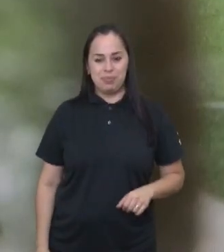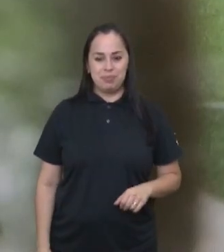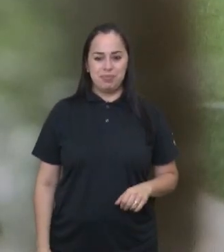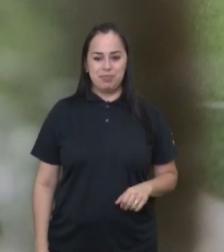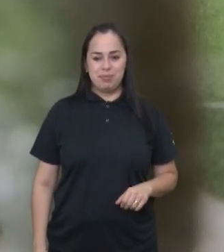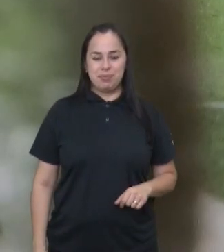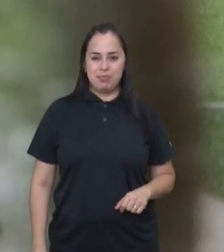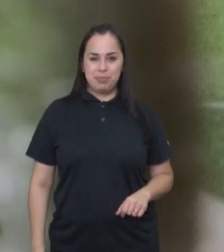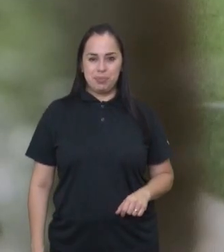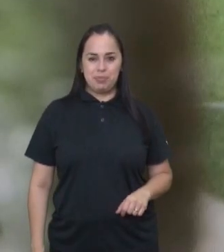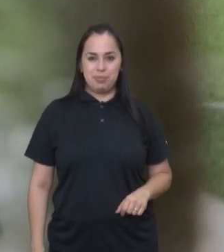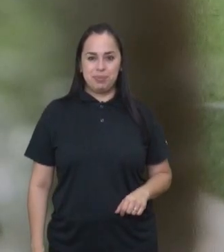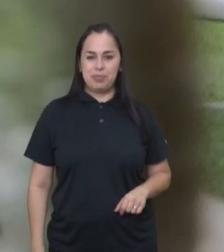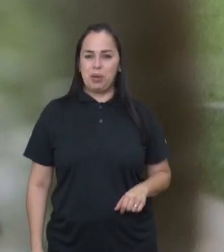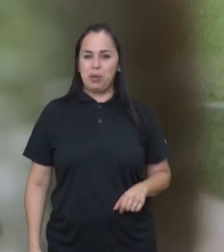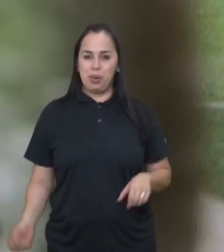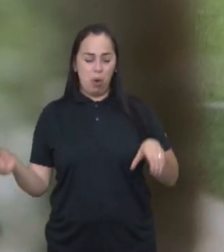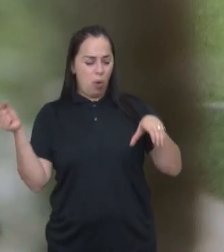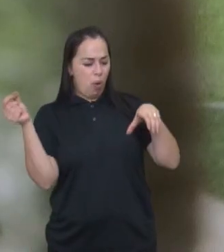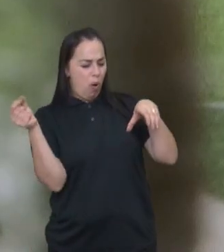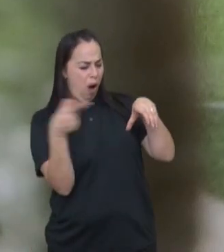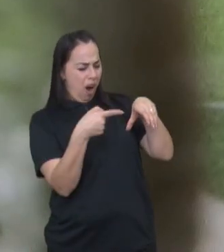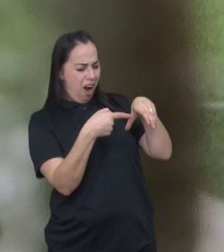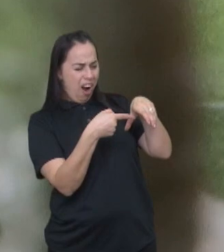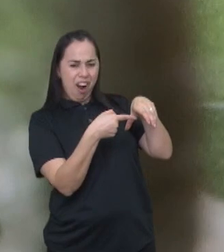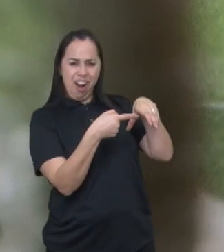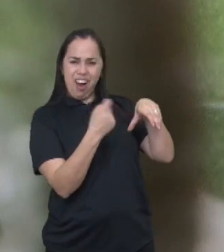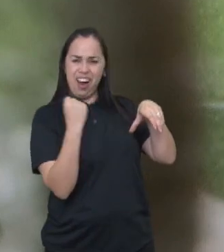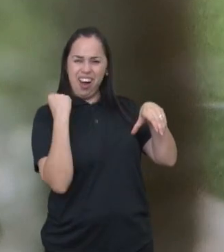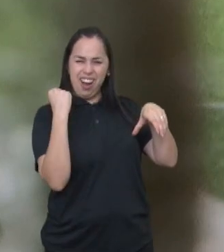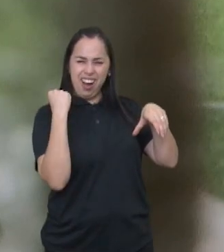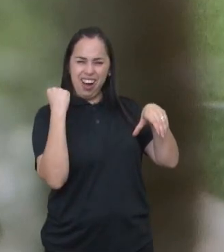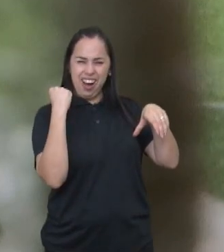gol! Ei, que golaço!